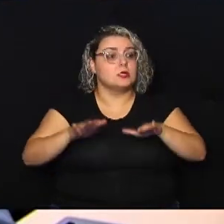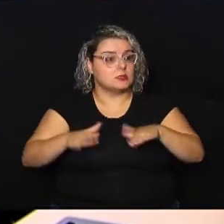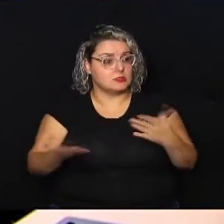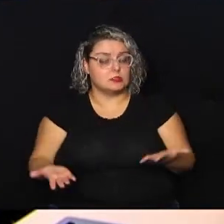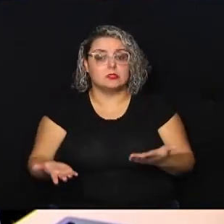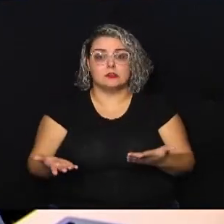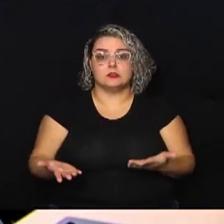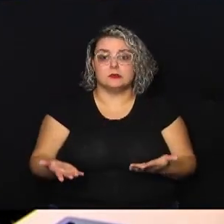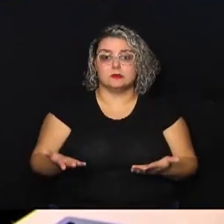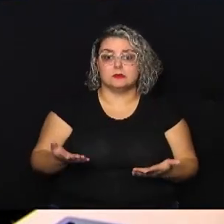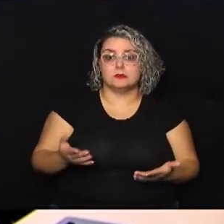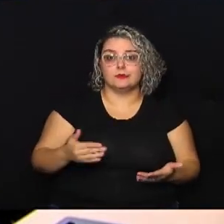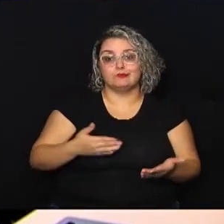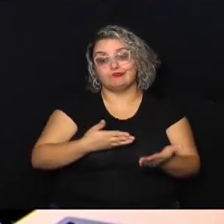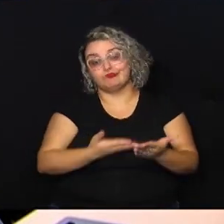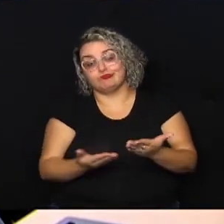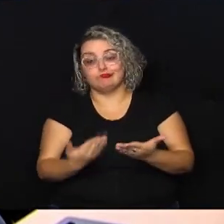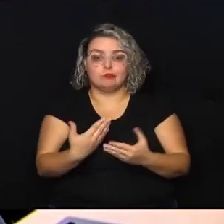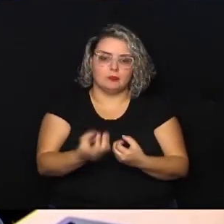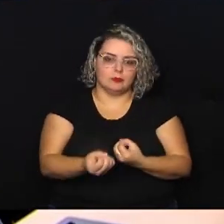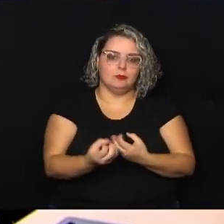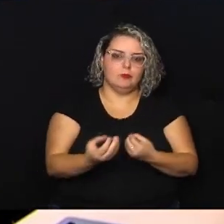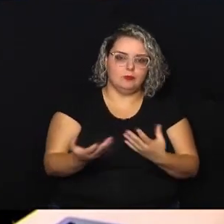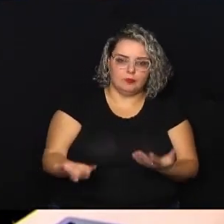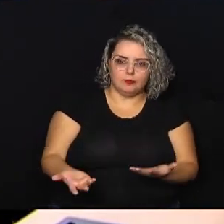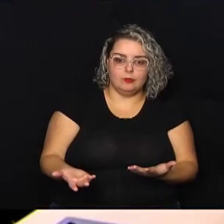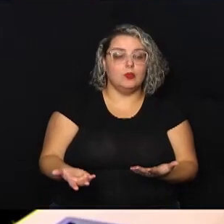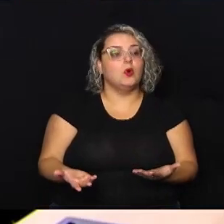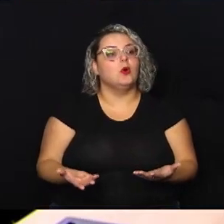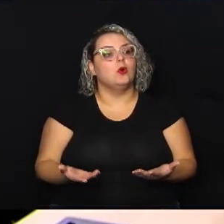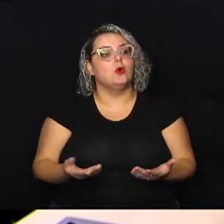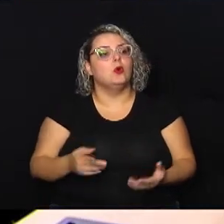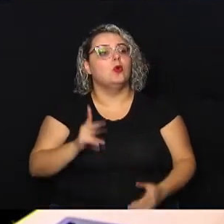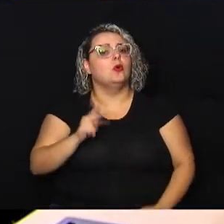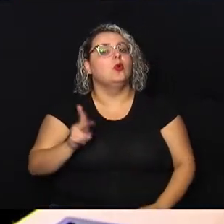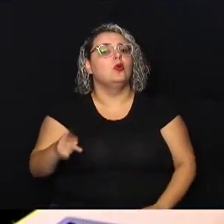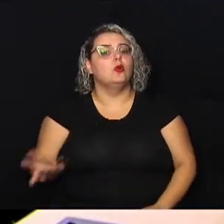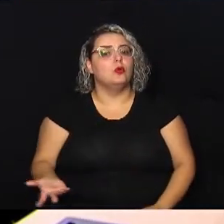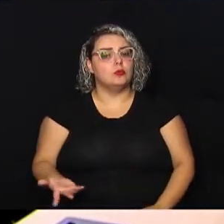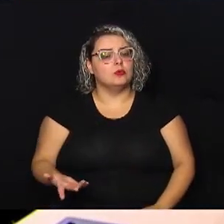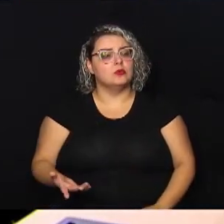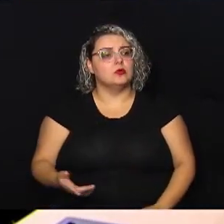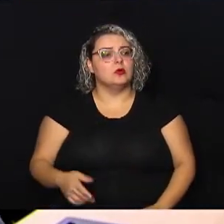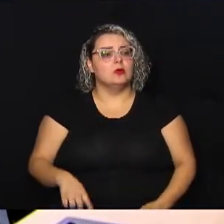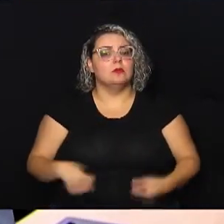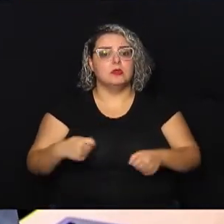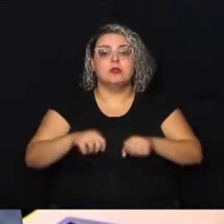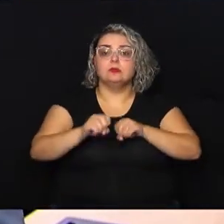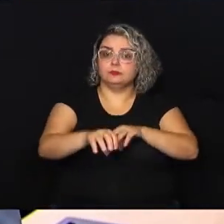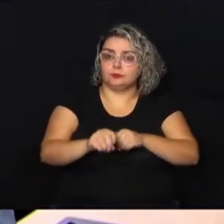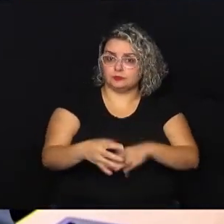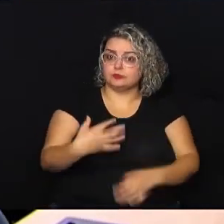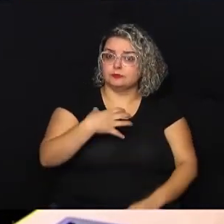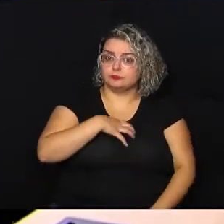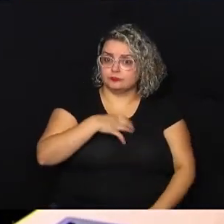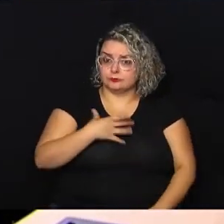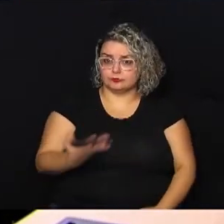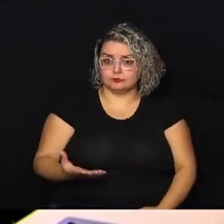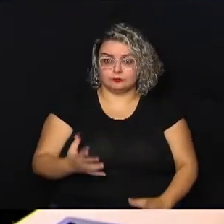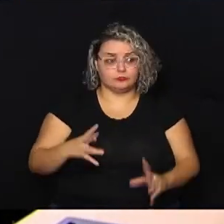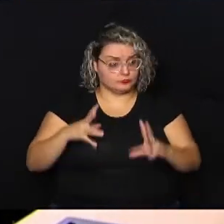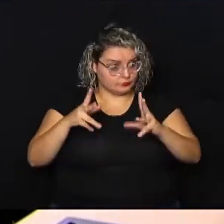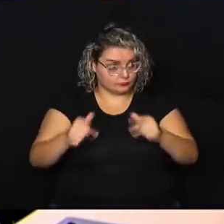elas distorcem a informação. O professor ele tem que lecionar de uma forma